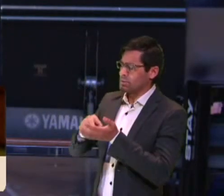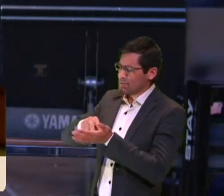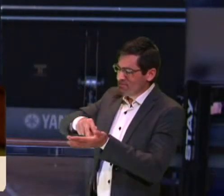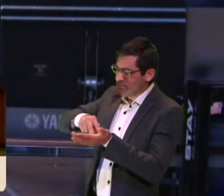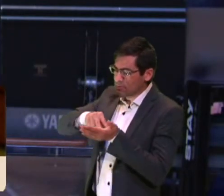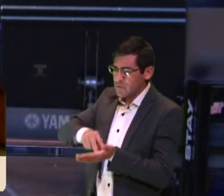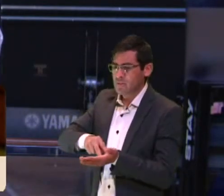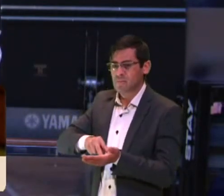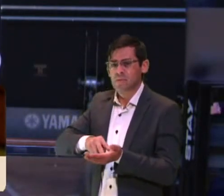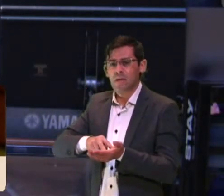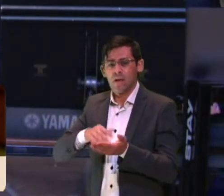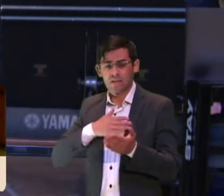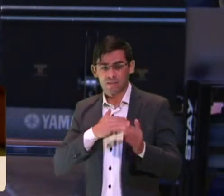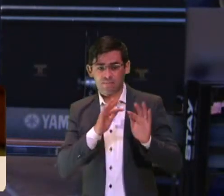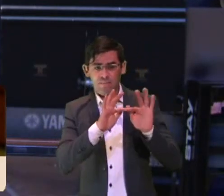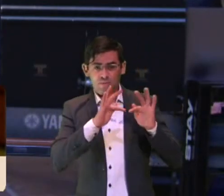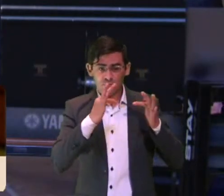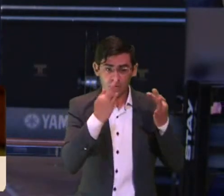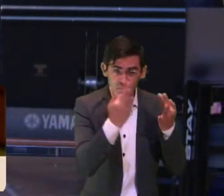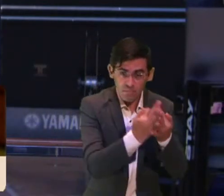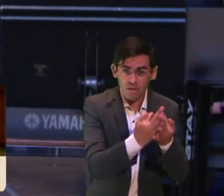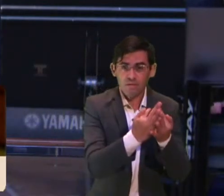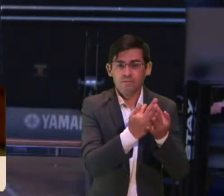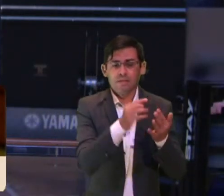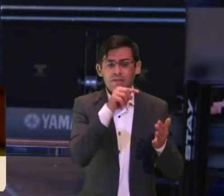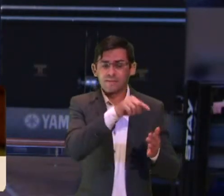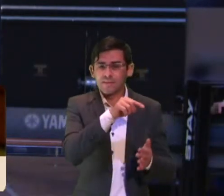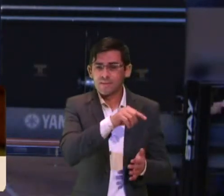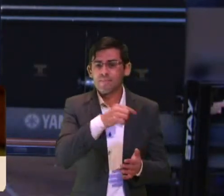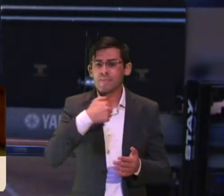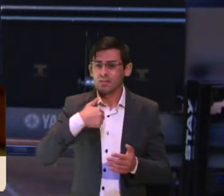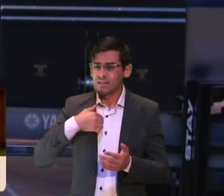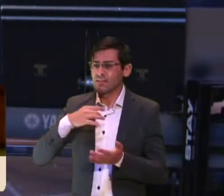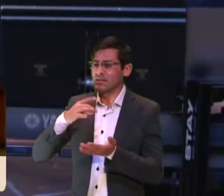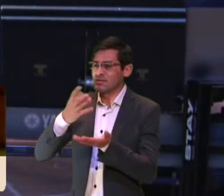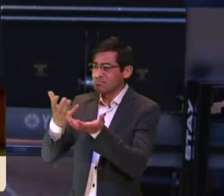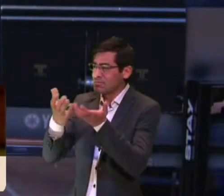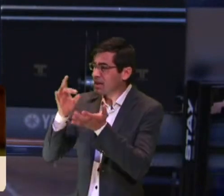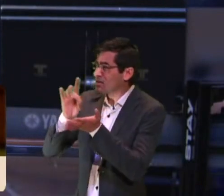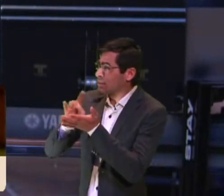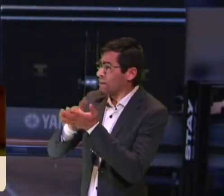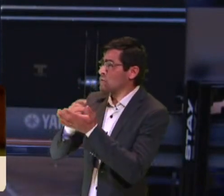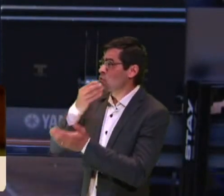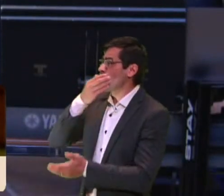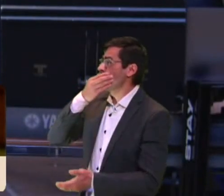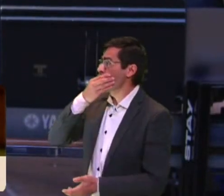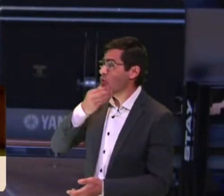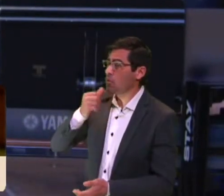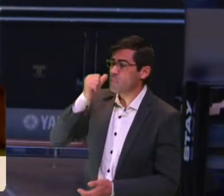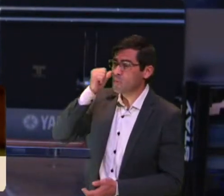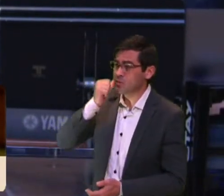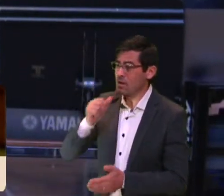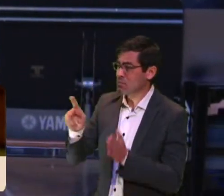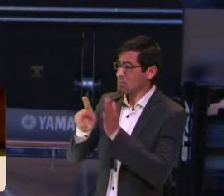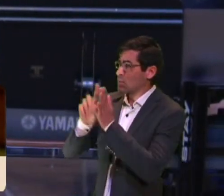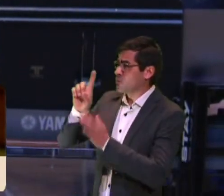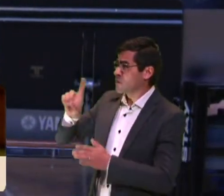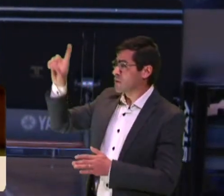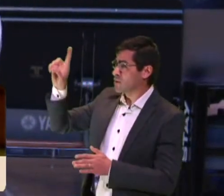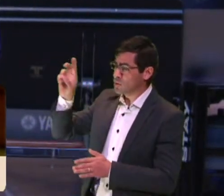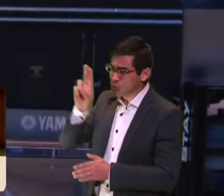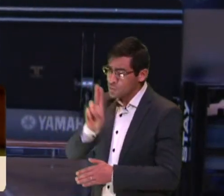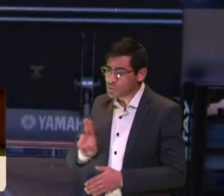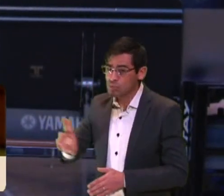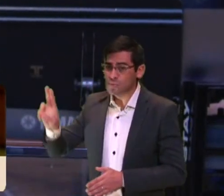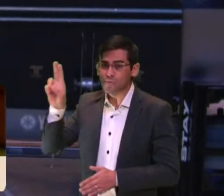Aqui para minha casa, para os meus. Eu quero ser um homem, uma mulher de Deus, usada pelo Senhor.